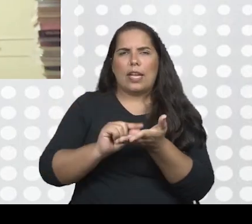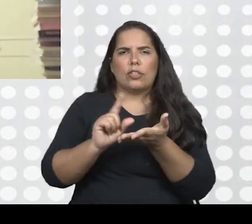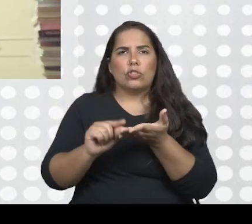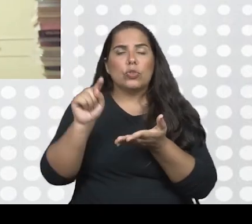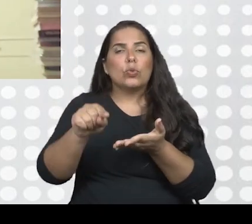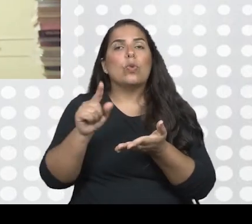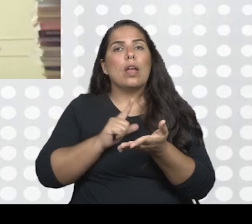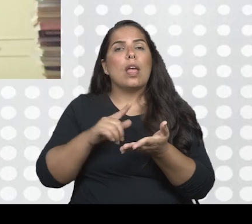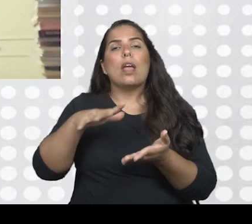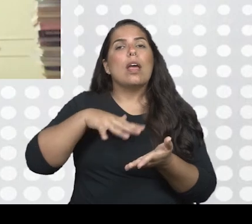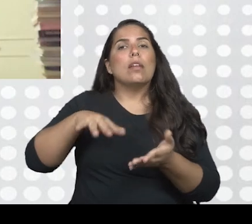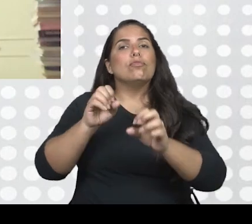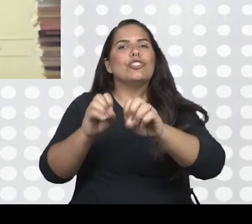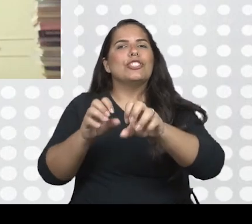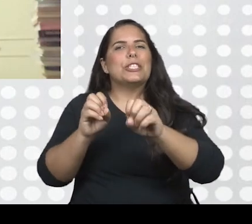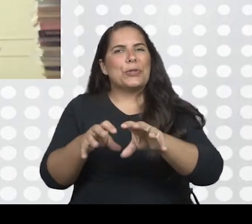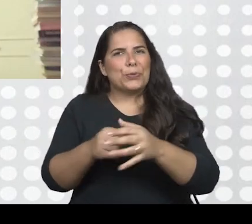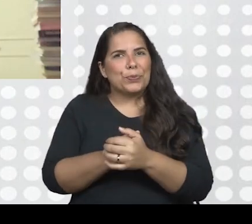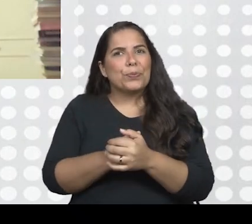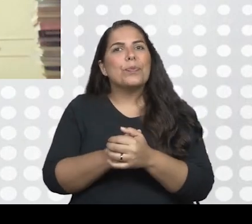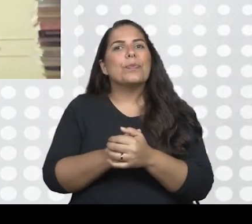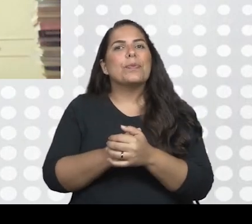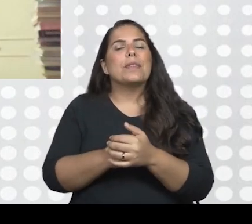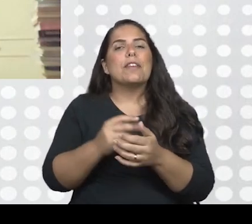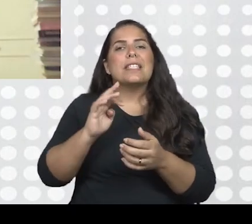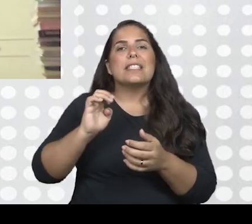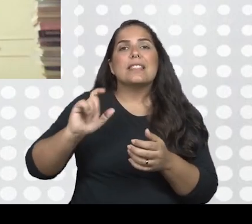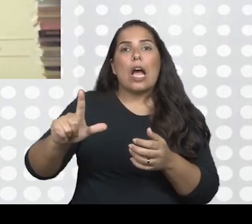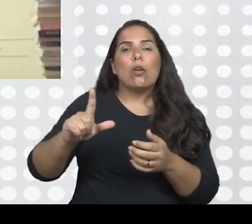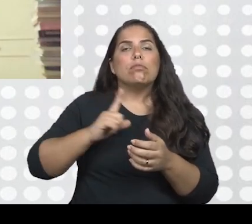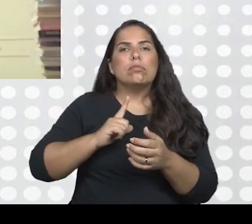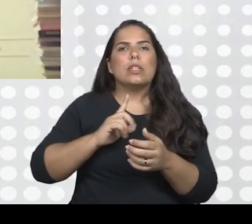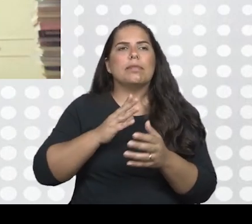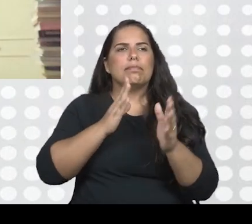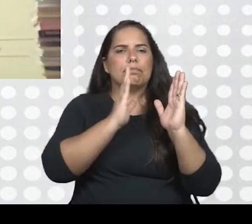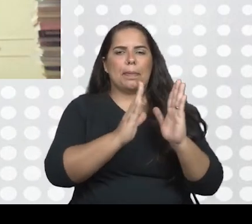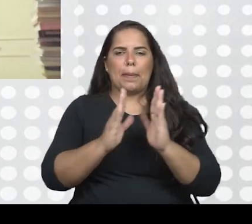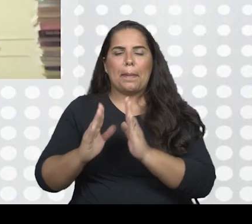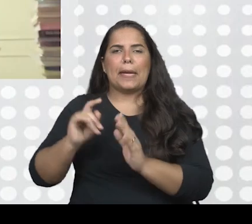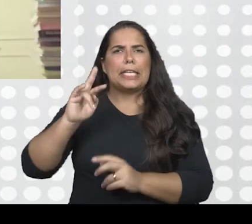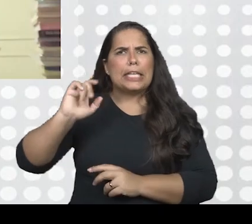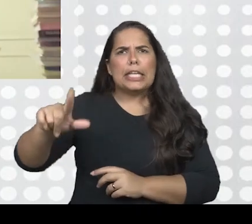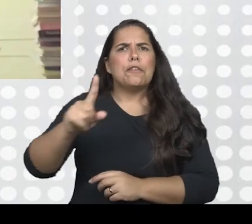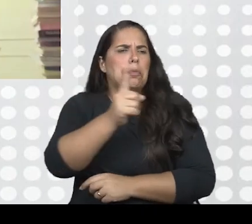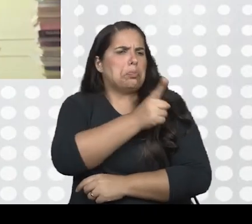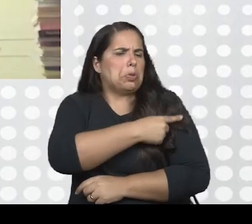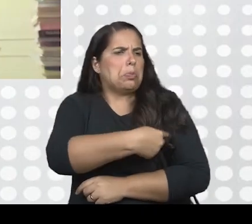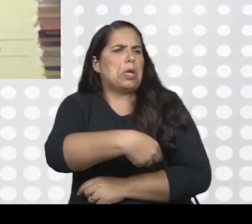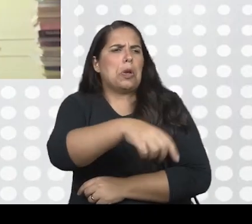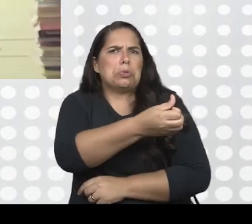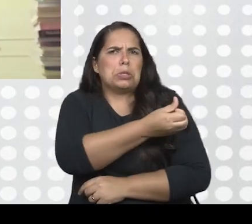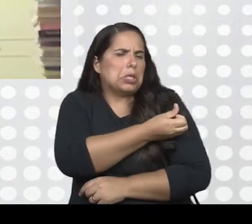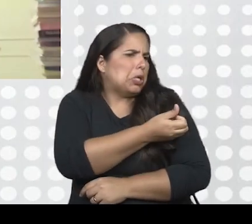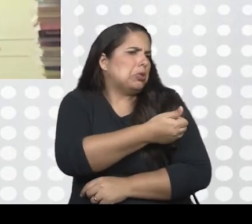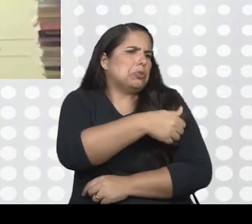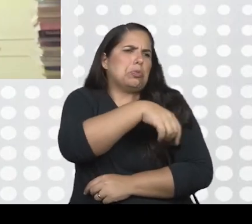uma modalidade de ensino transversal que perpassa todas as etapas e níveis, desde a educação infantil